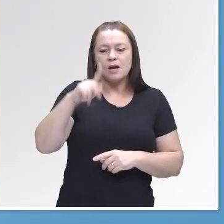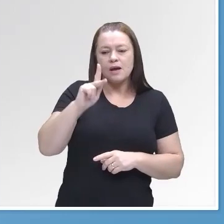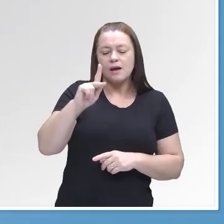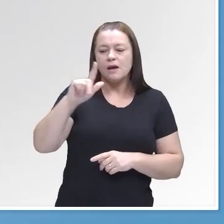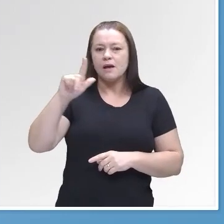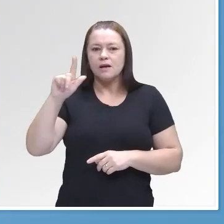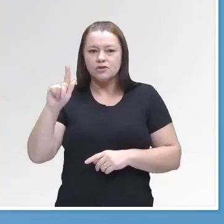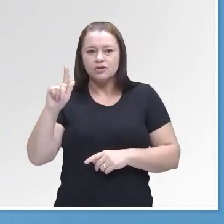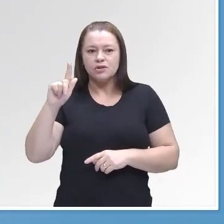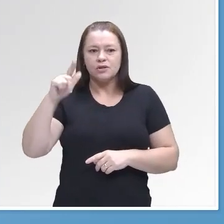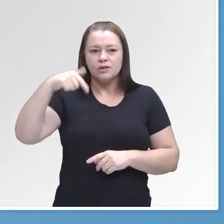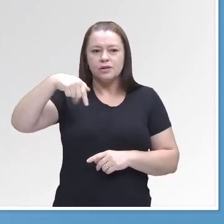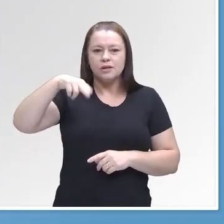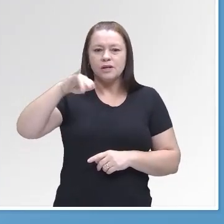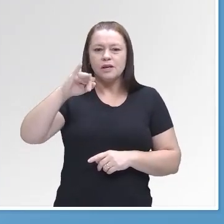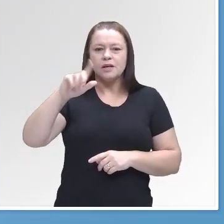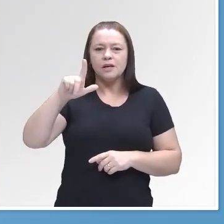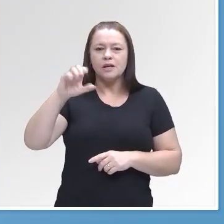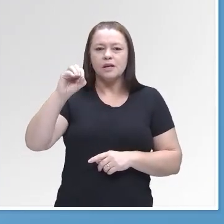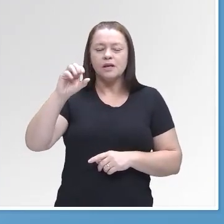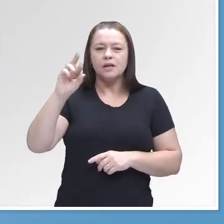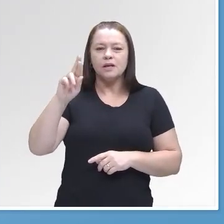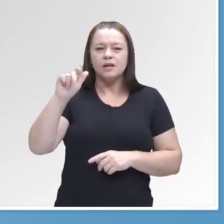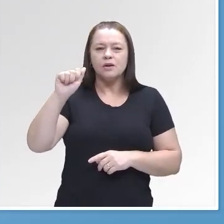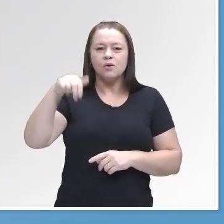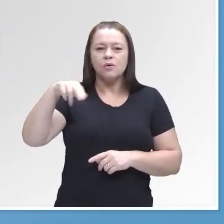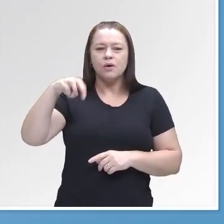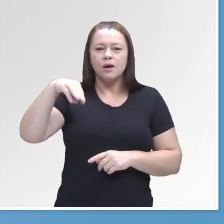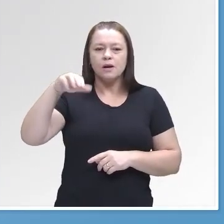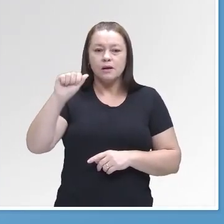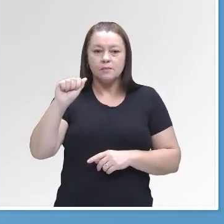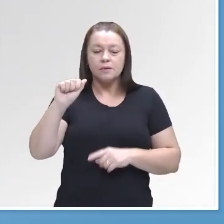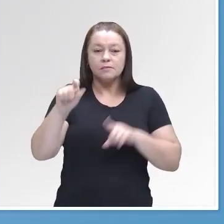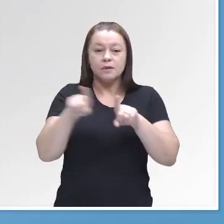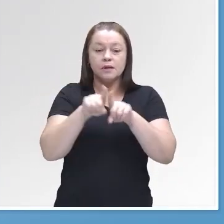KG. E também o grama, o G.